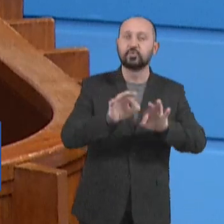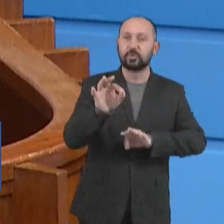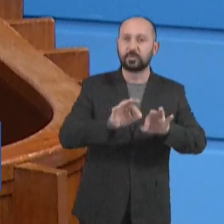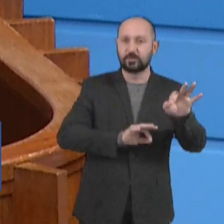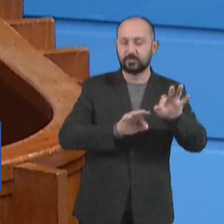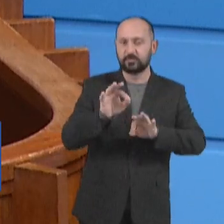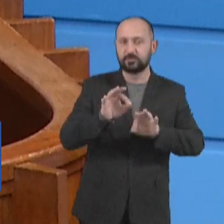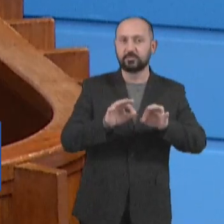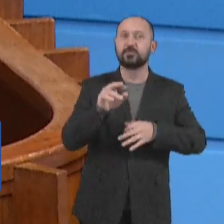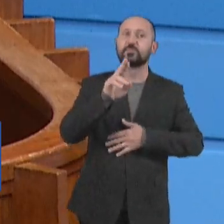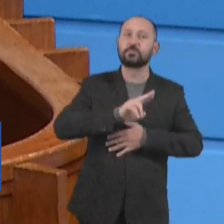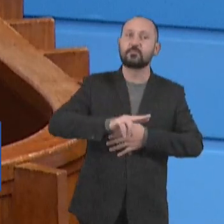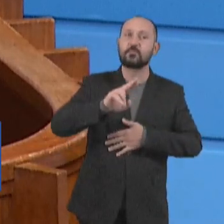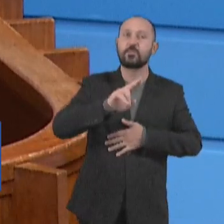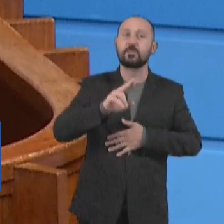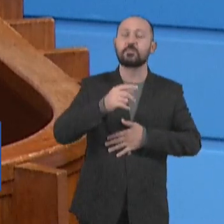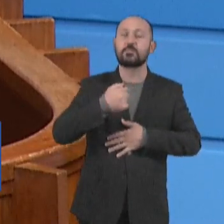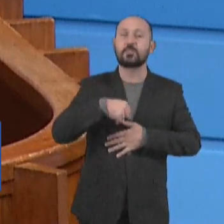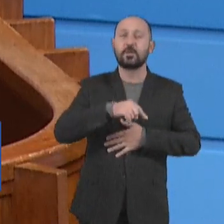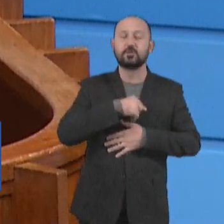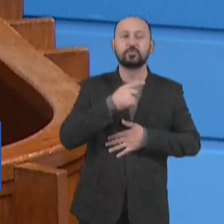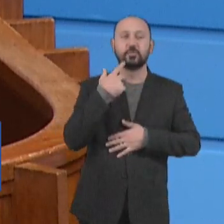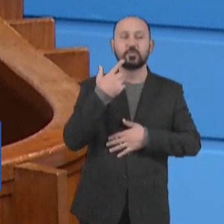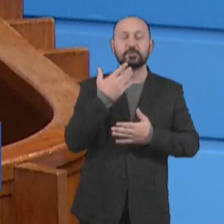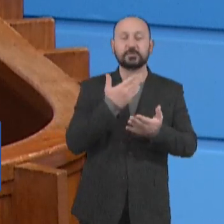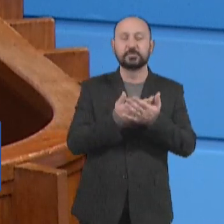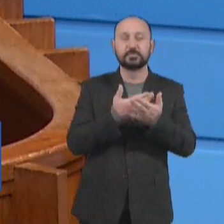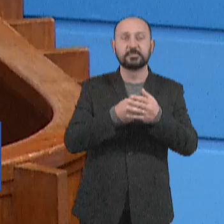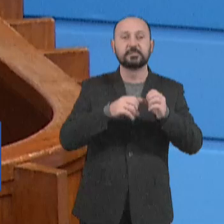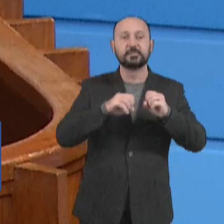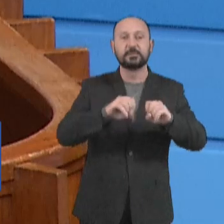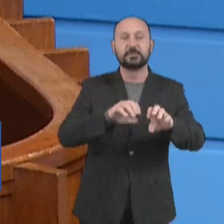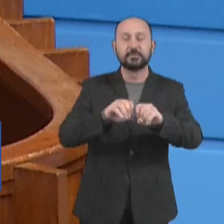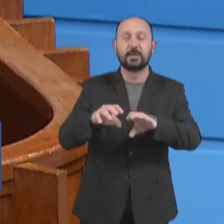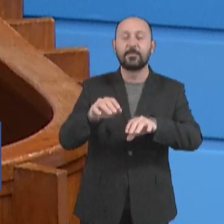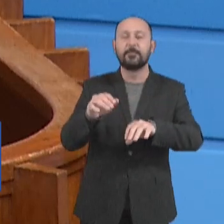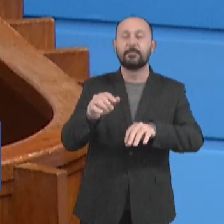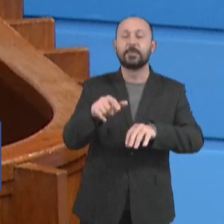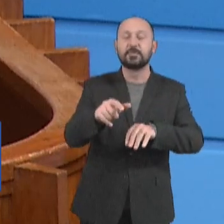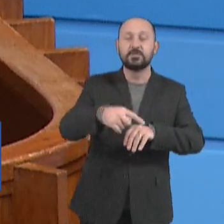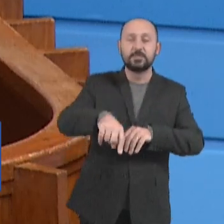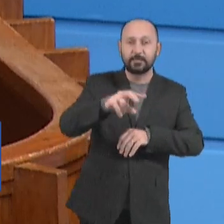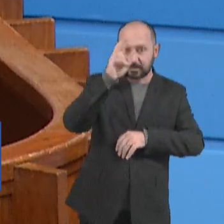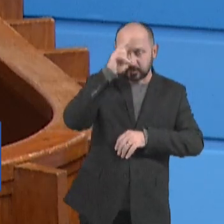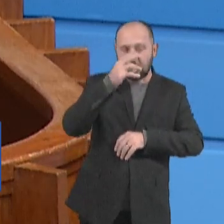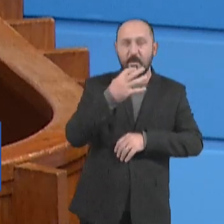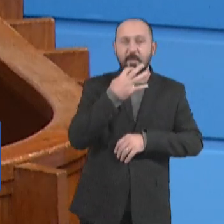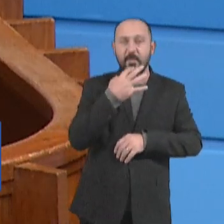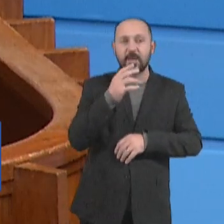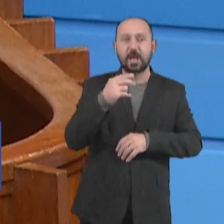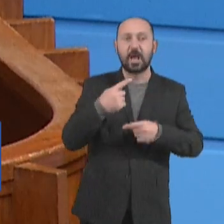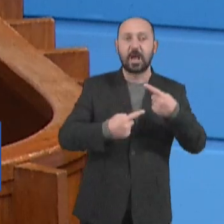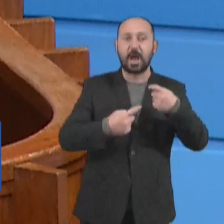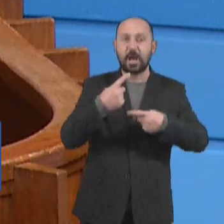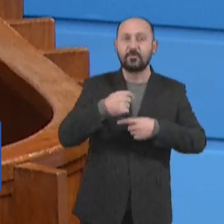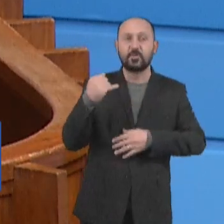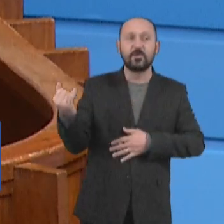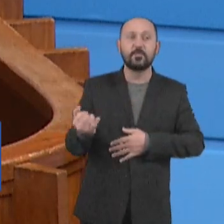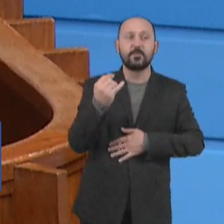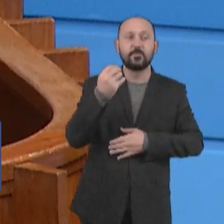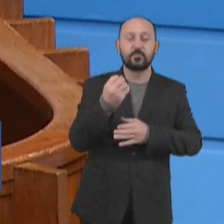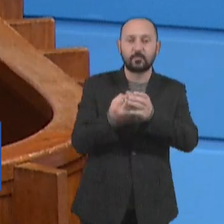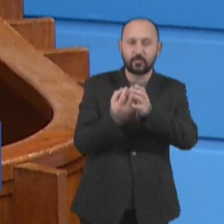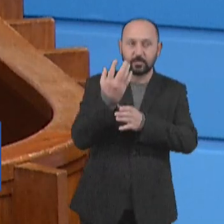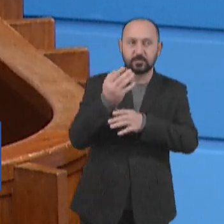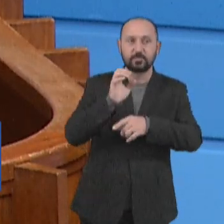pouco mais, através das nossas instituições, para conhecer um pouquinho a história. A guerra foi muito importante para a